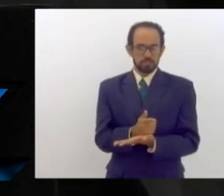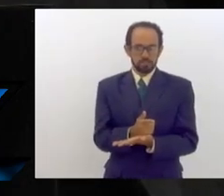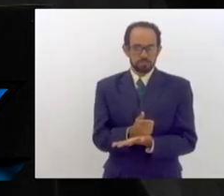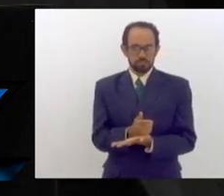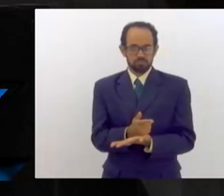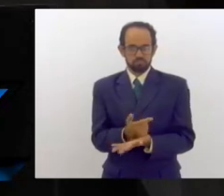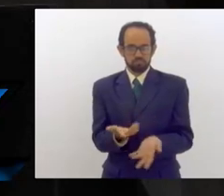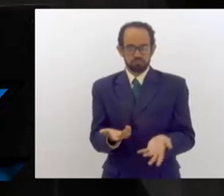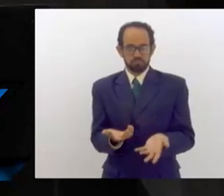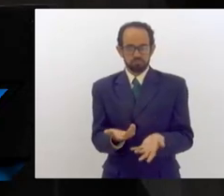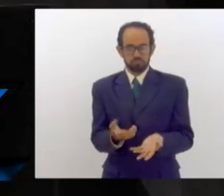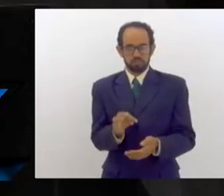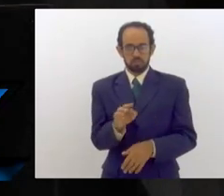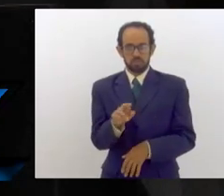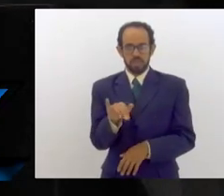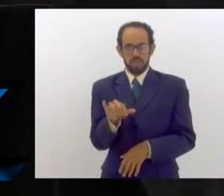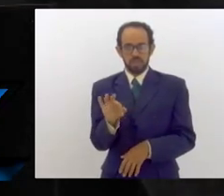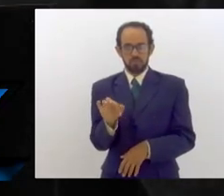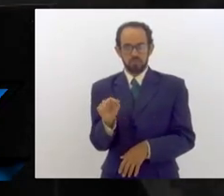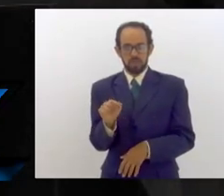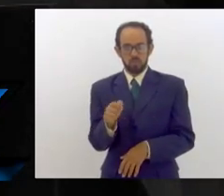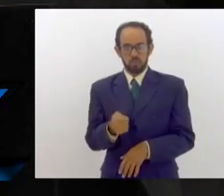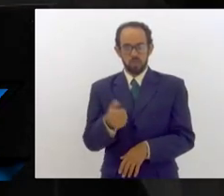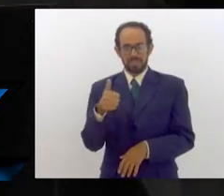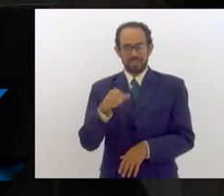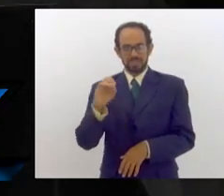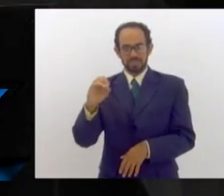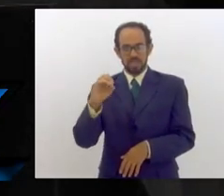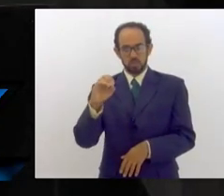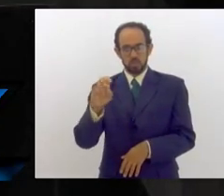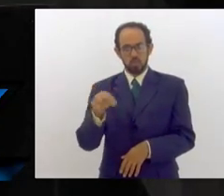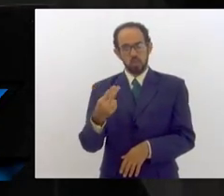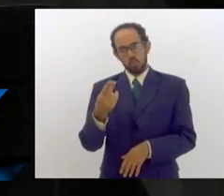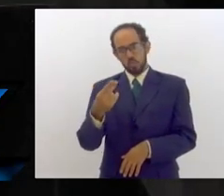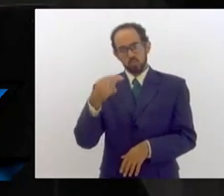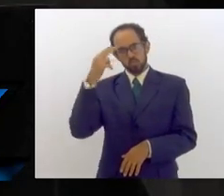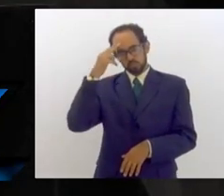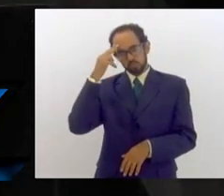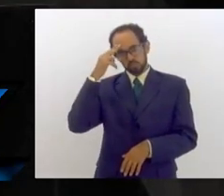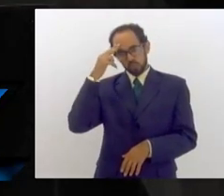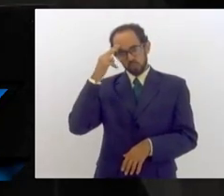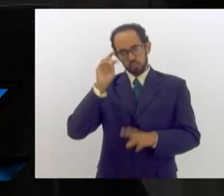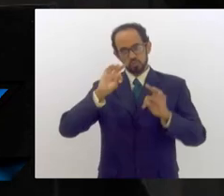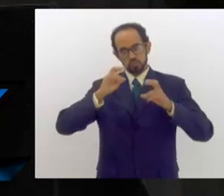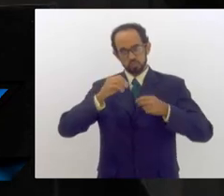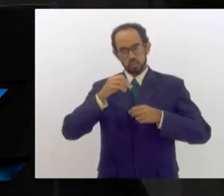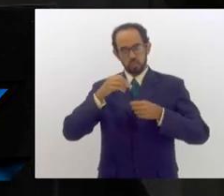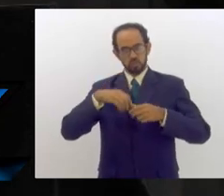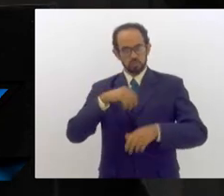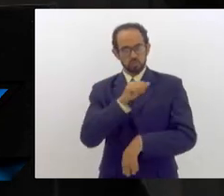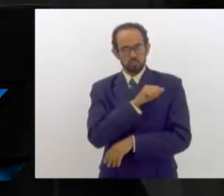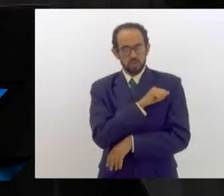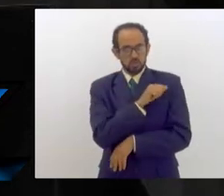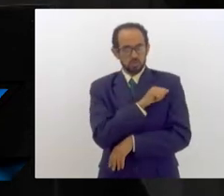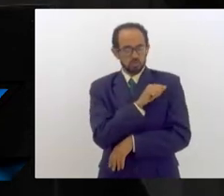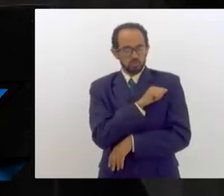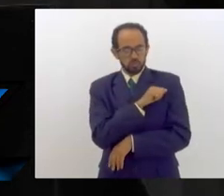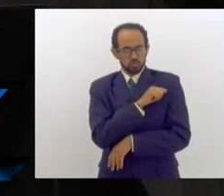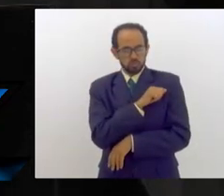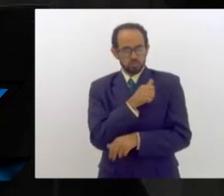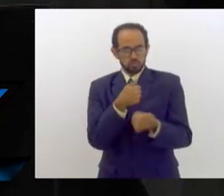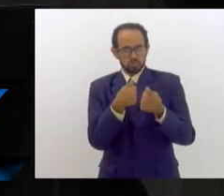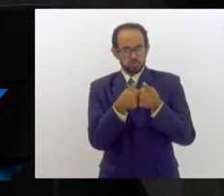com tarifa muito próximo de zero ou com o sonho de todo estudante de transporte com meu fui um dia